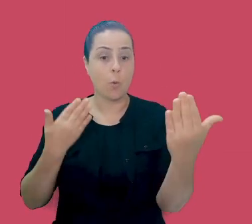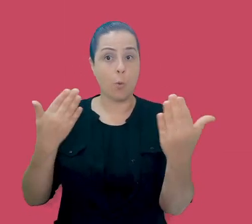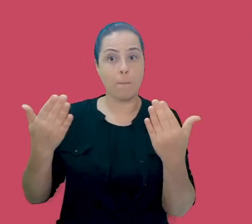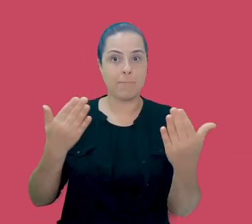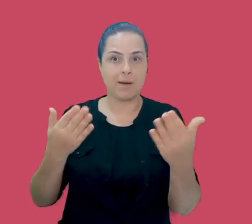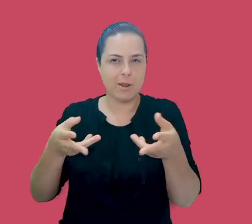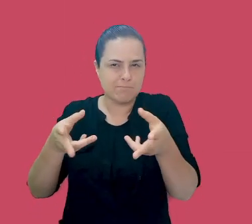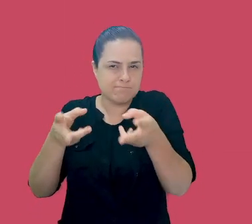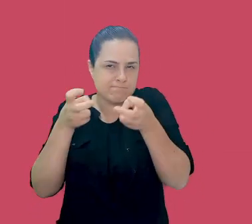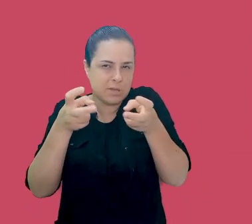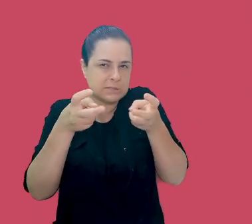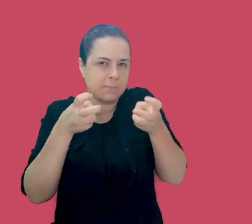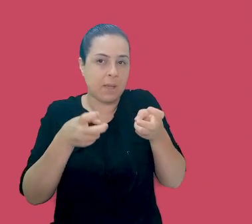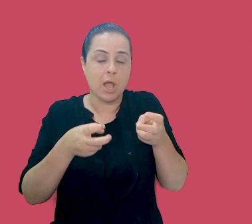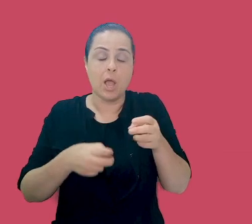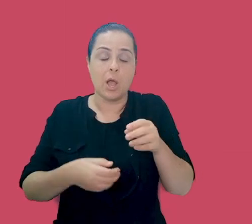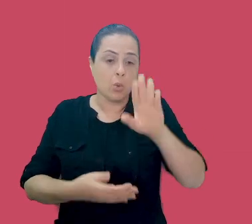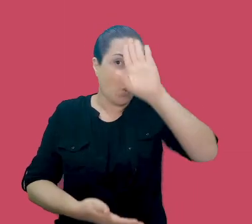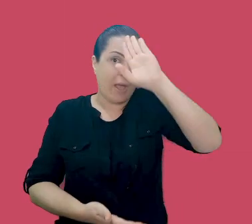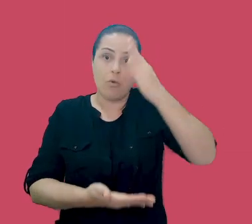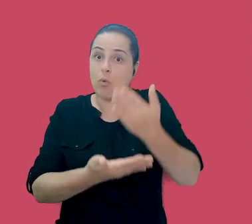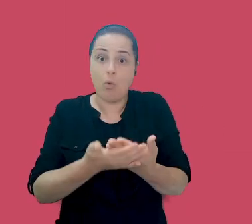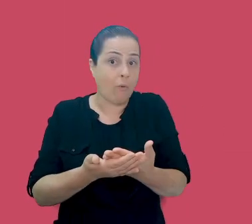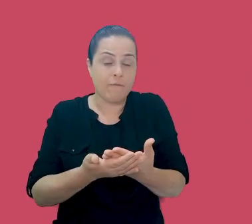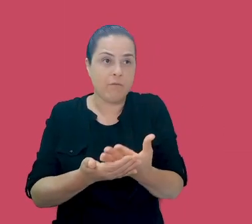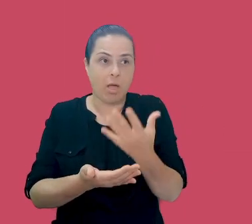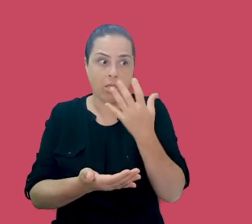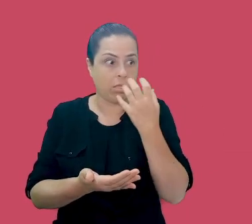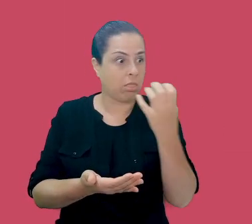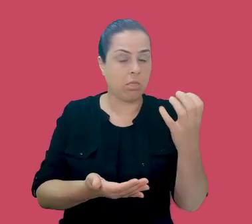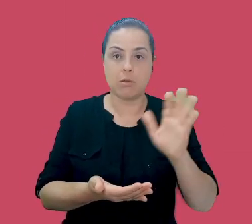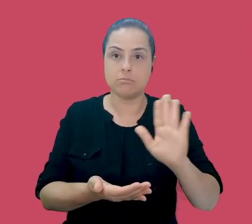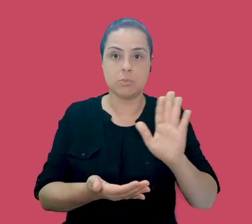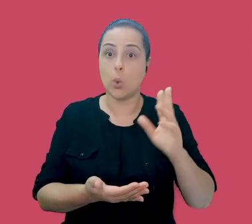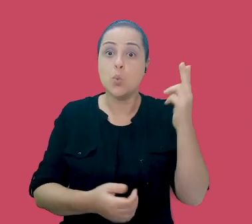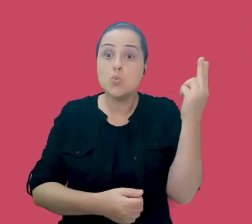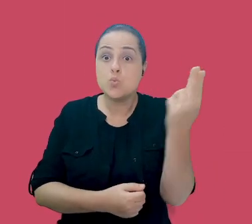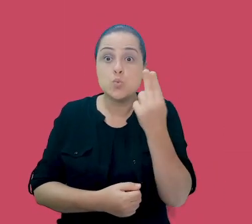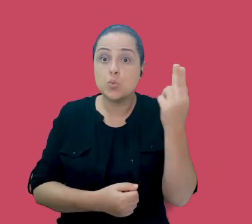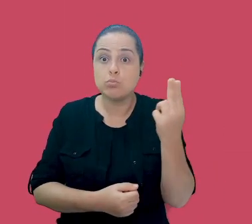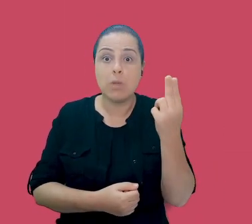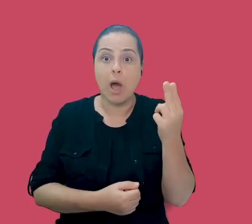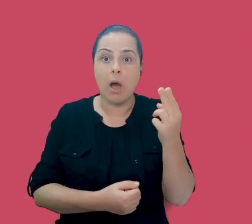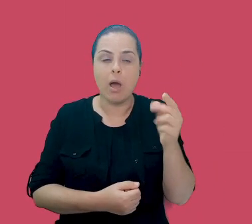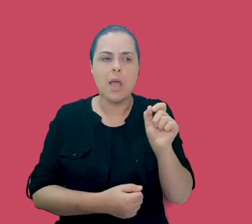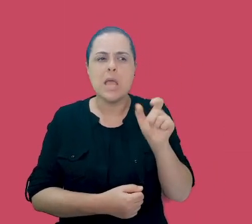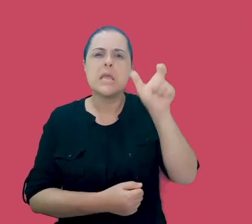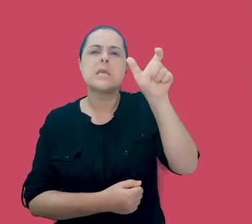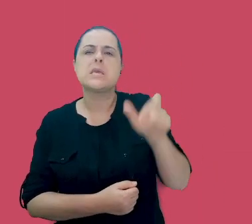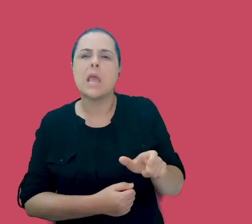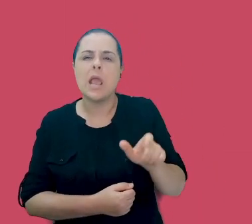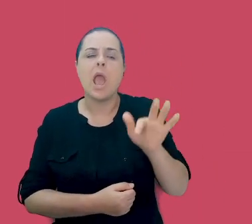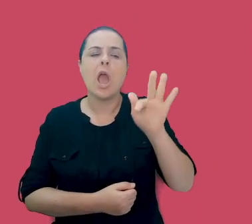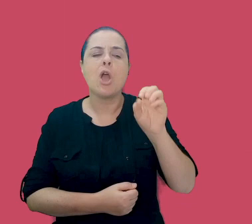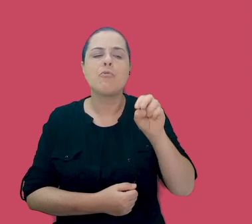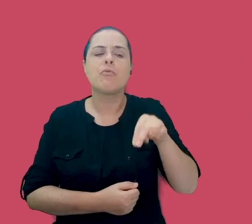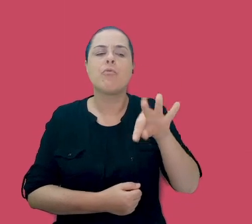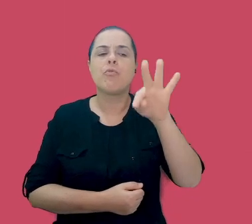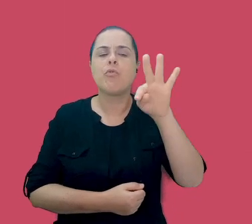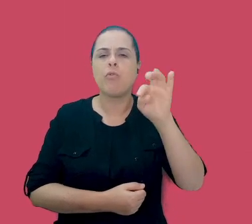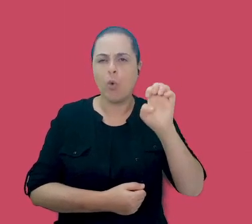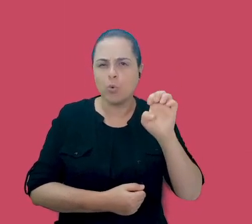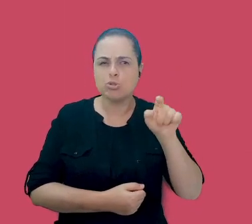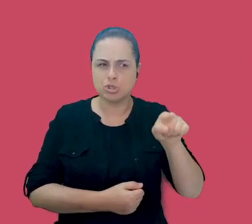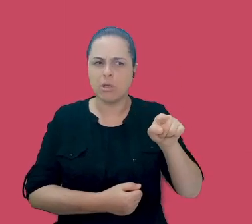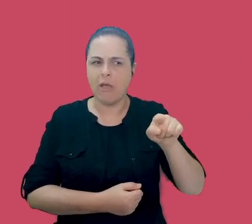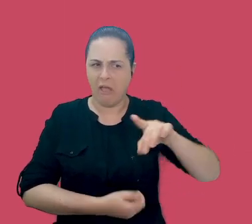confiar, né, no que está sendo posto, assim como hoje em dia a gente não dá para confiar nas fontes, né? A gente tem que checar, ver se é uma